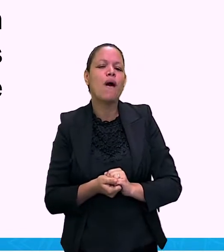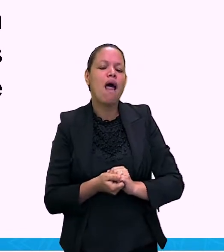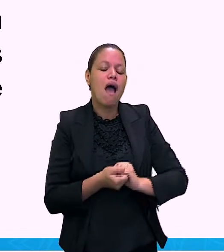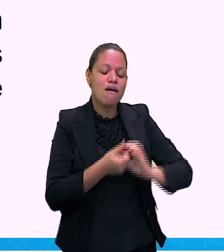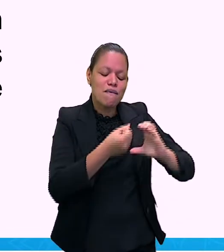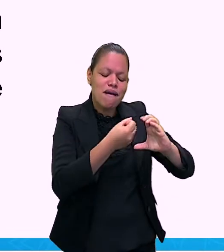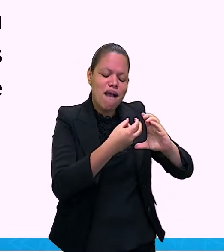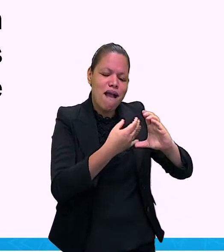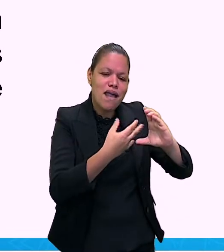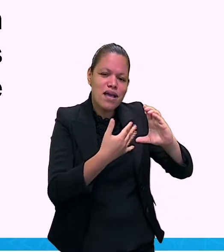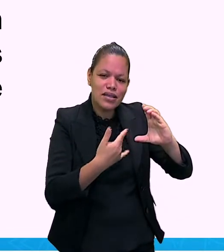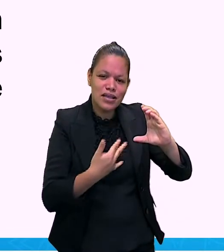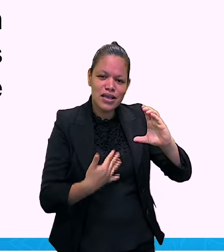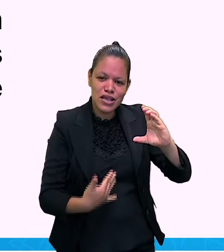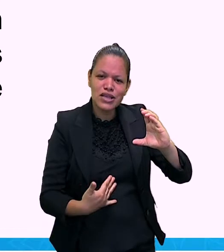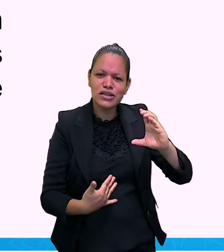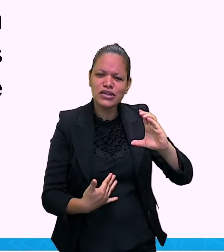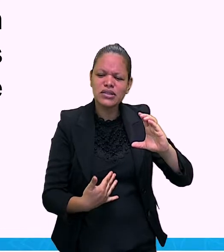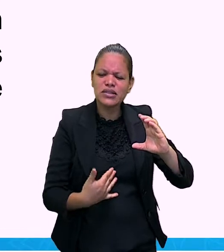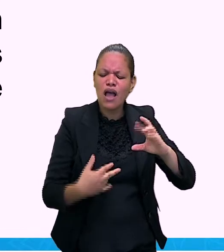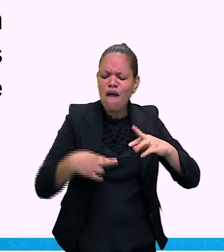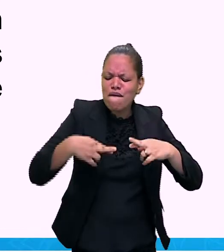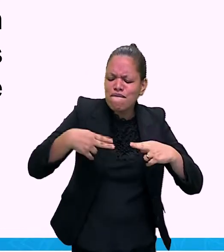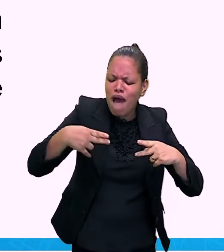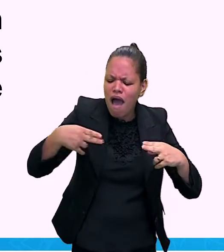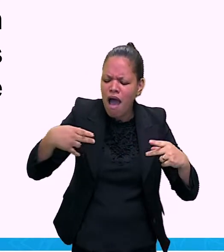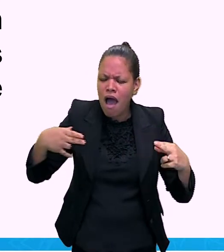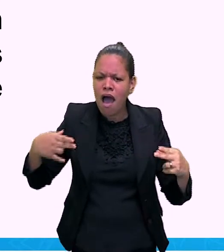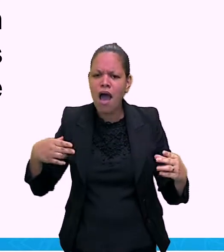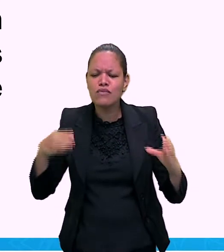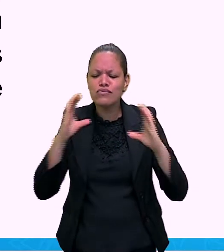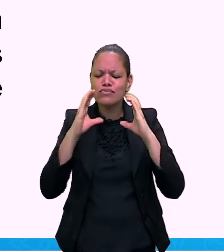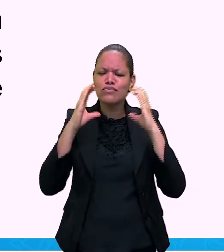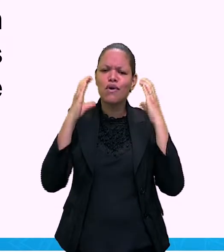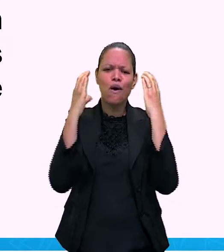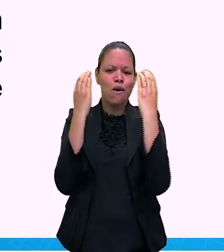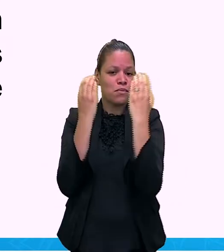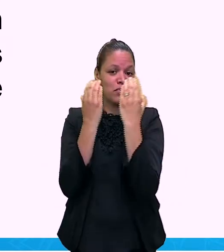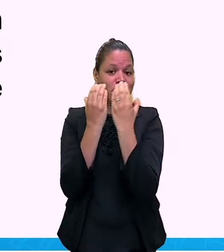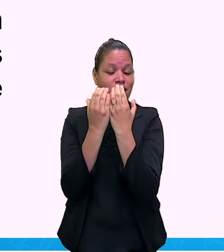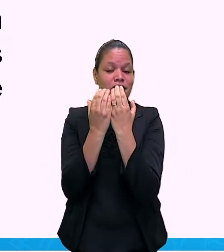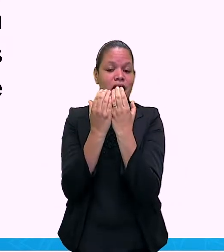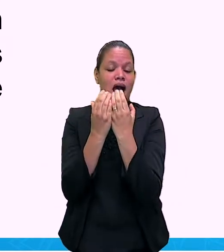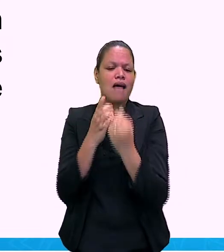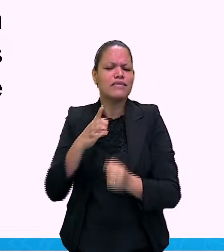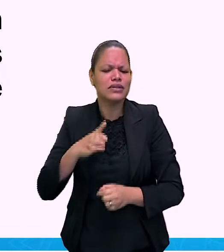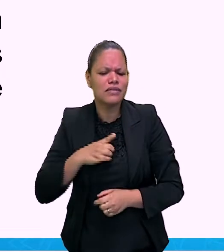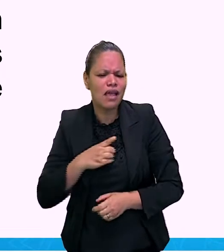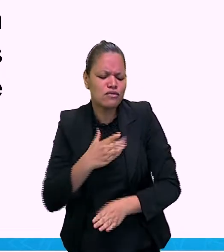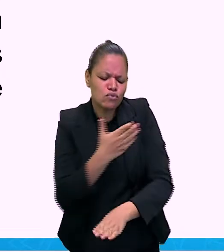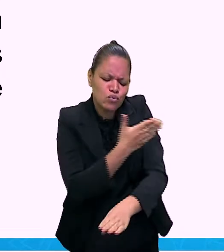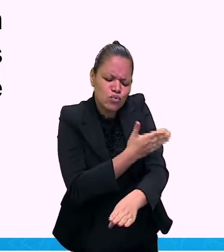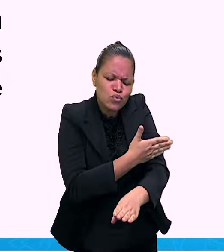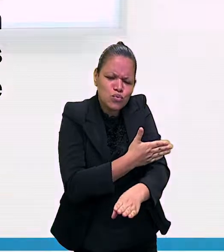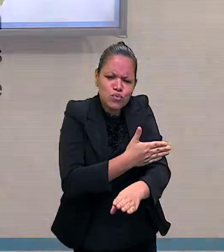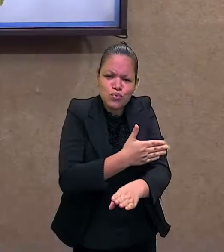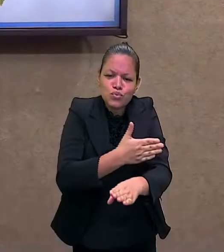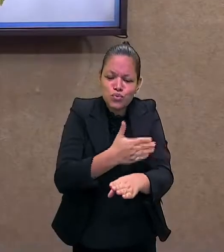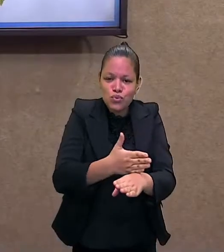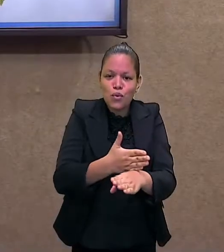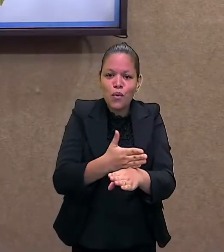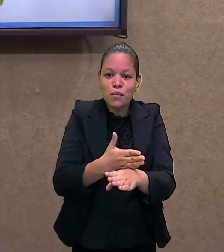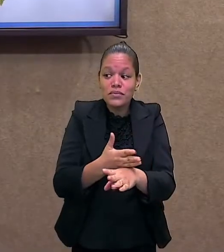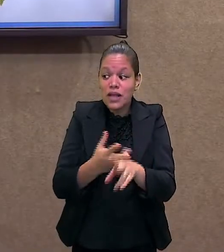aspectos. Várias comunidades continuam mantendo seus costumes e tradições. É o que nós vamos